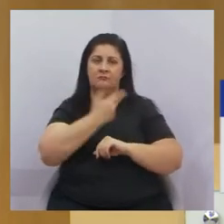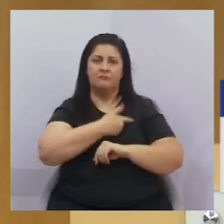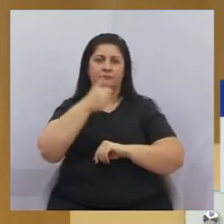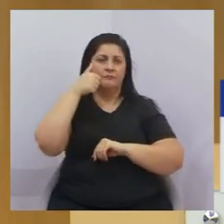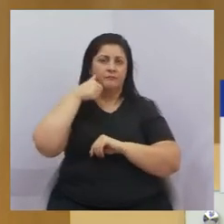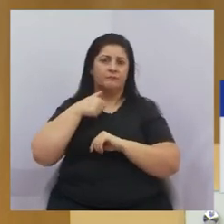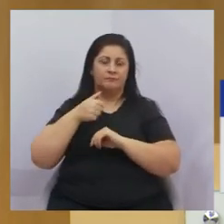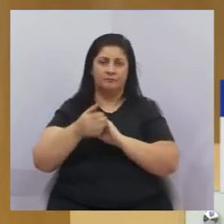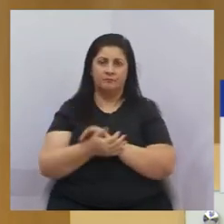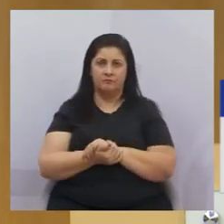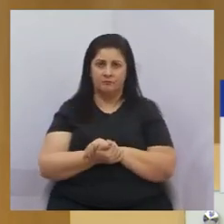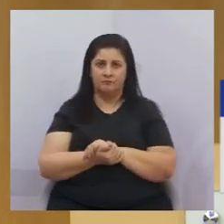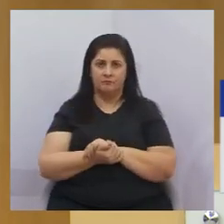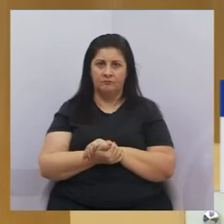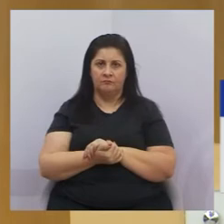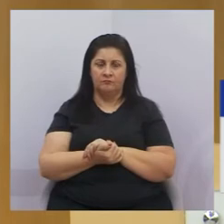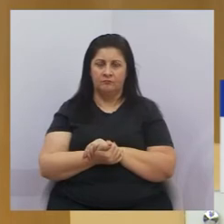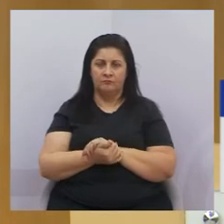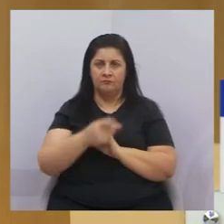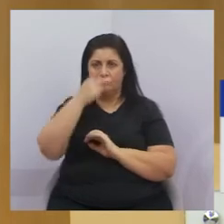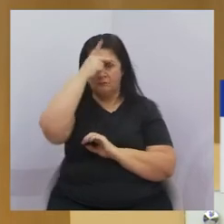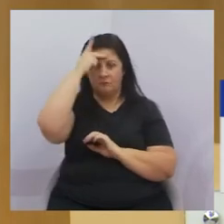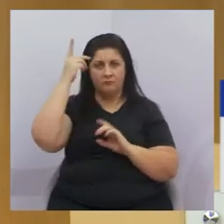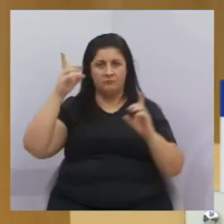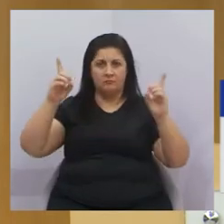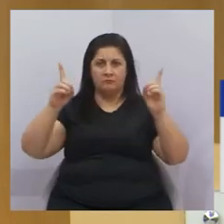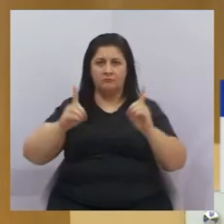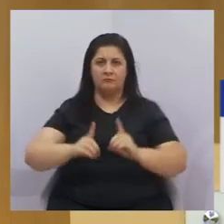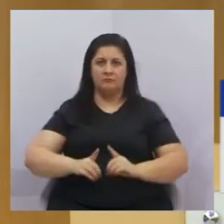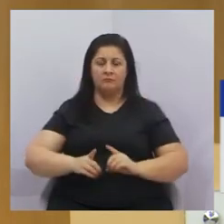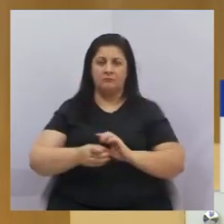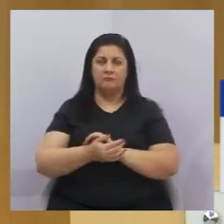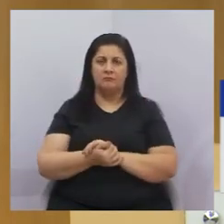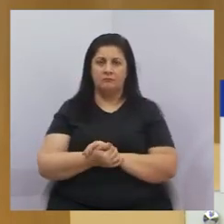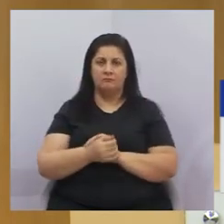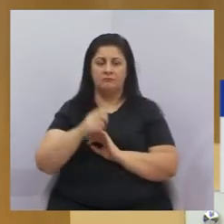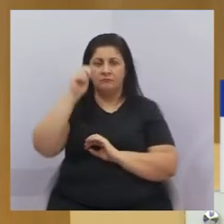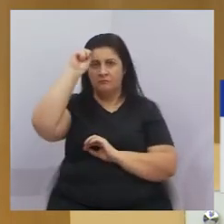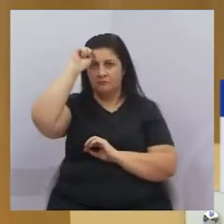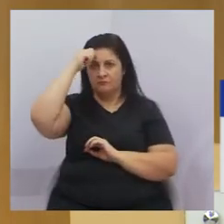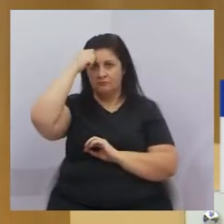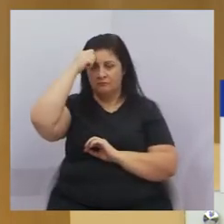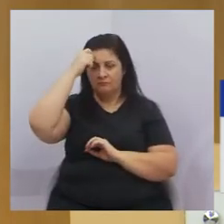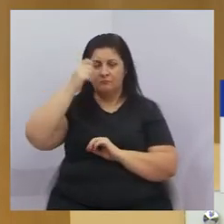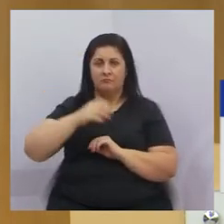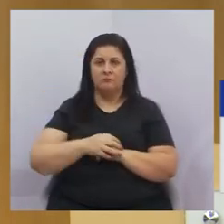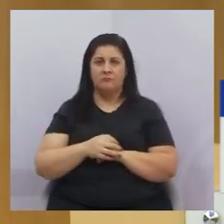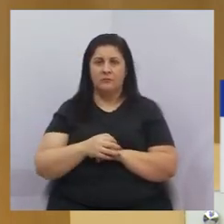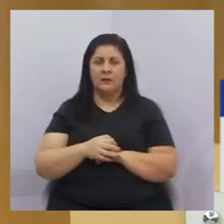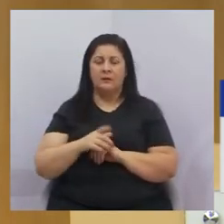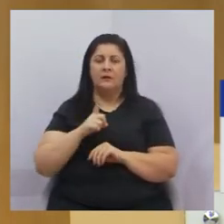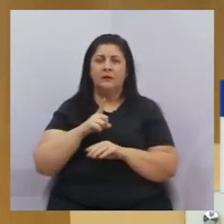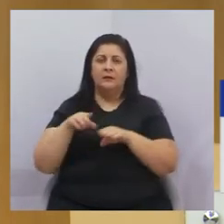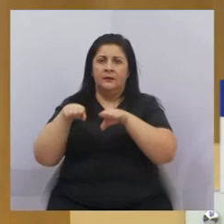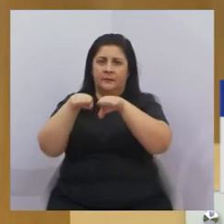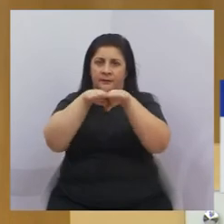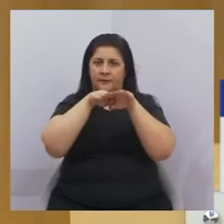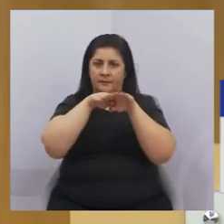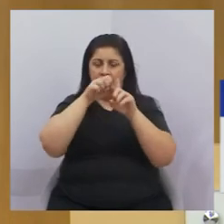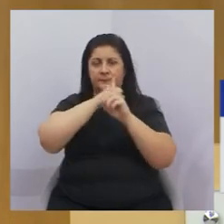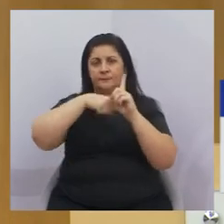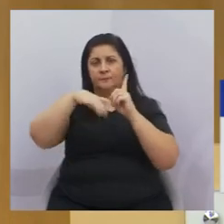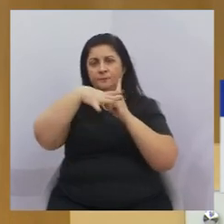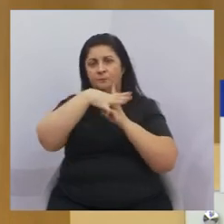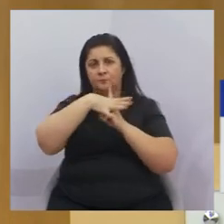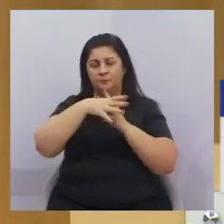mulheres, para os portadores, as pessoas com deficiência, para os negros, para uma igualdade social, para